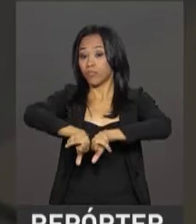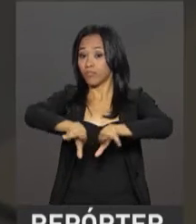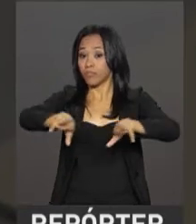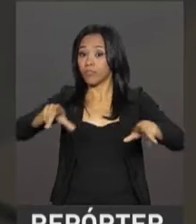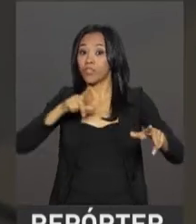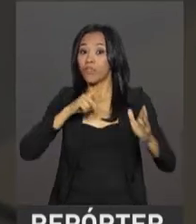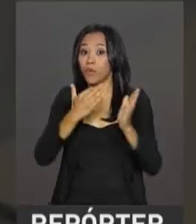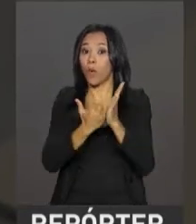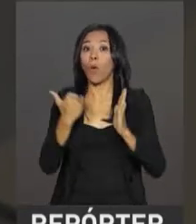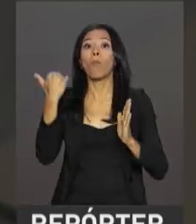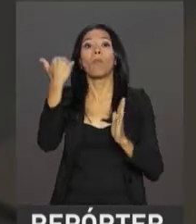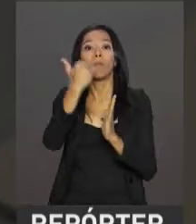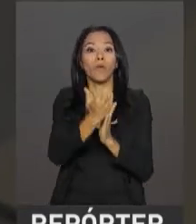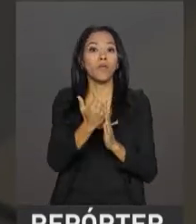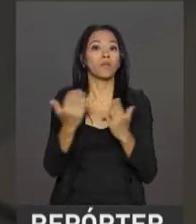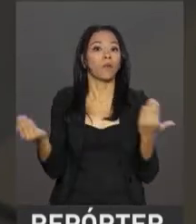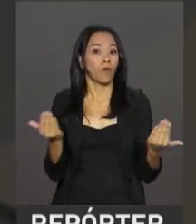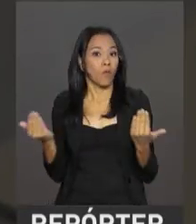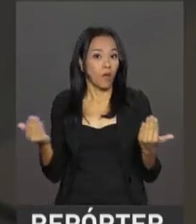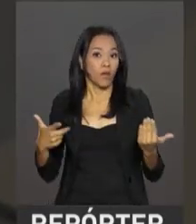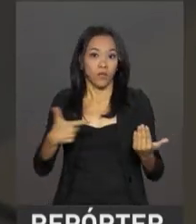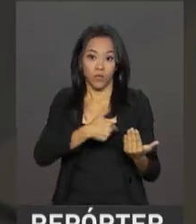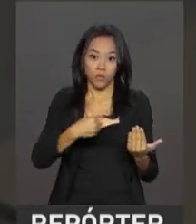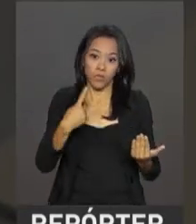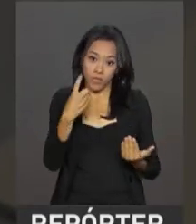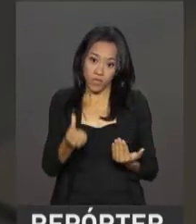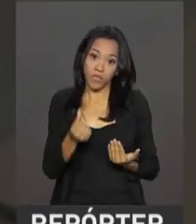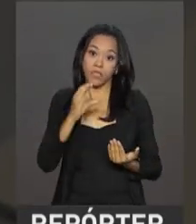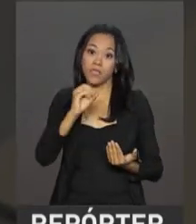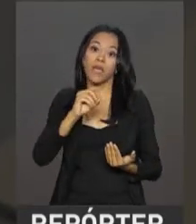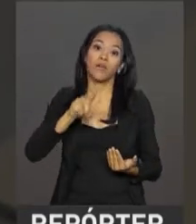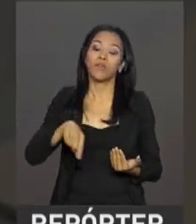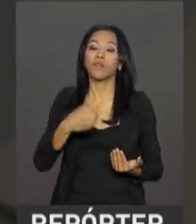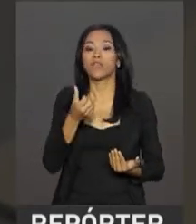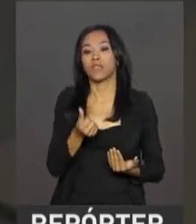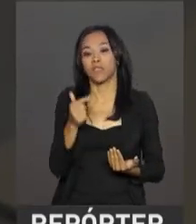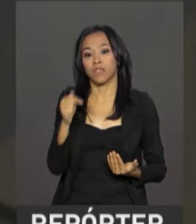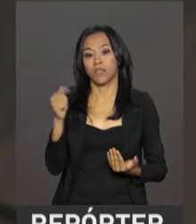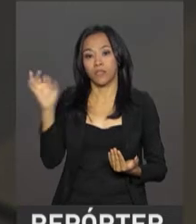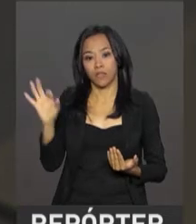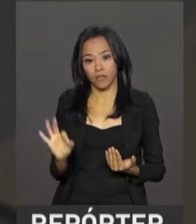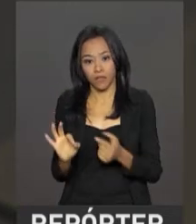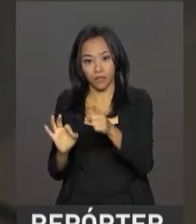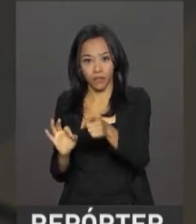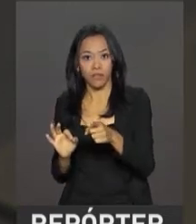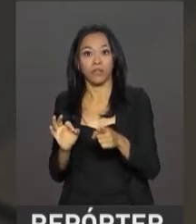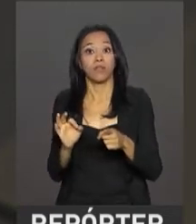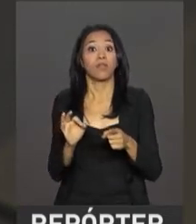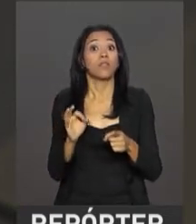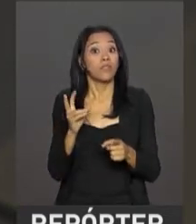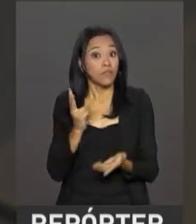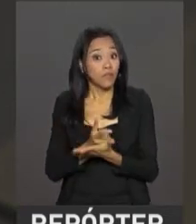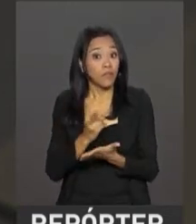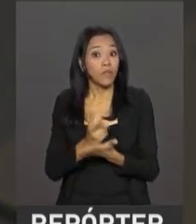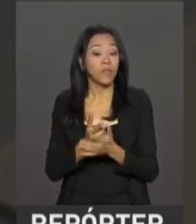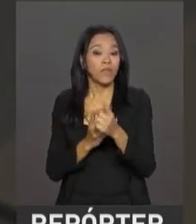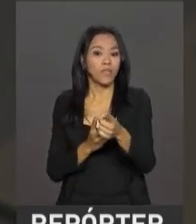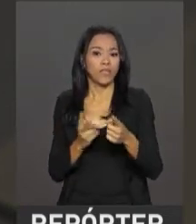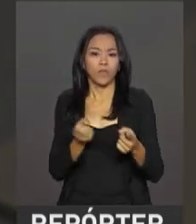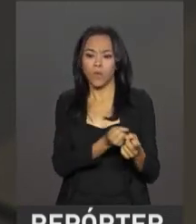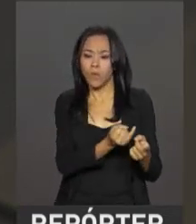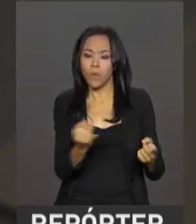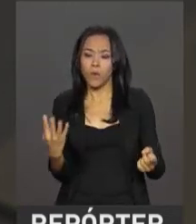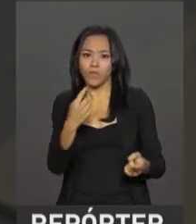médio em relação a 2000 16 de 0,67 por cento ainda assim na lista de 19